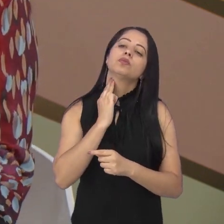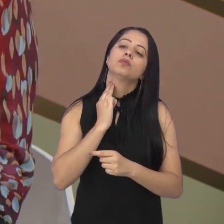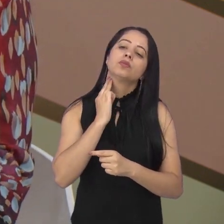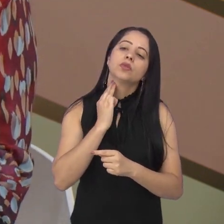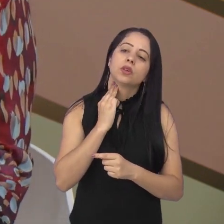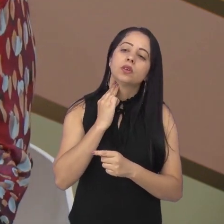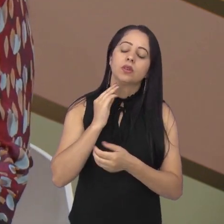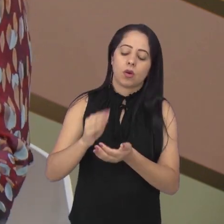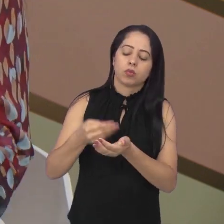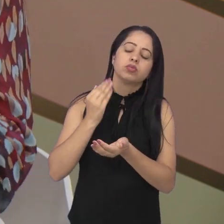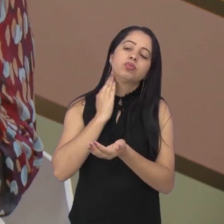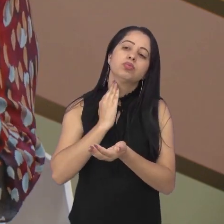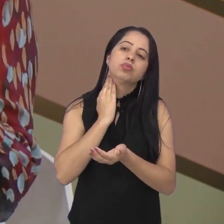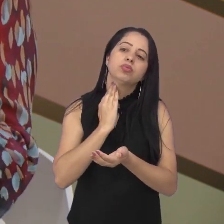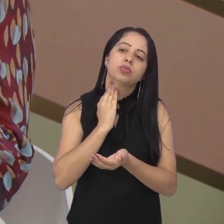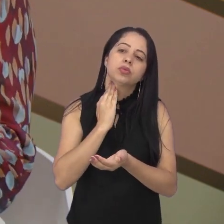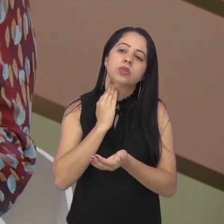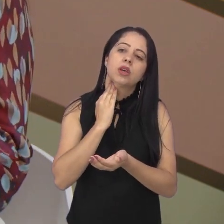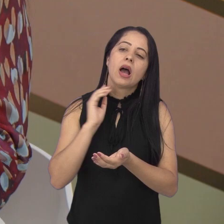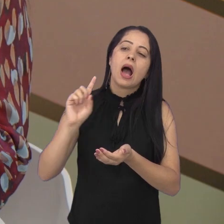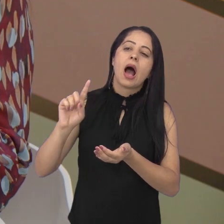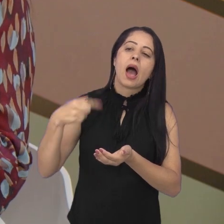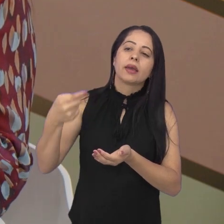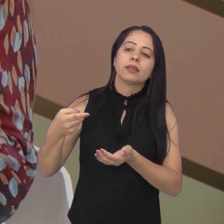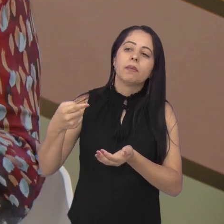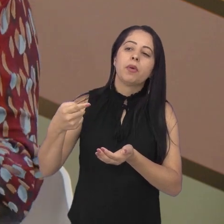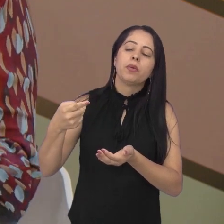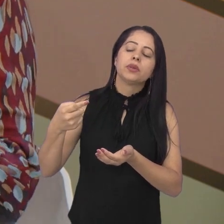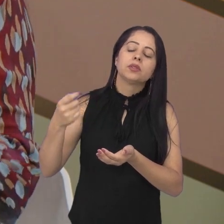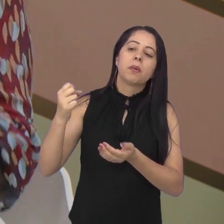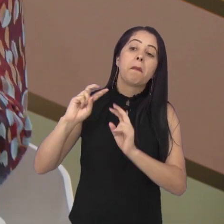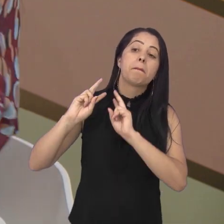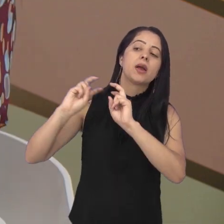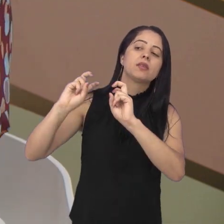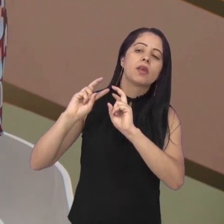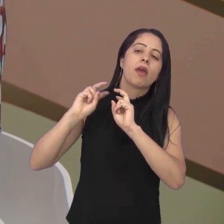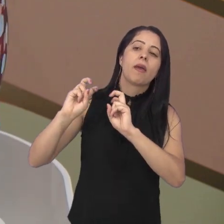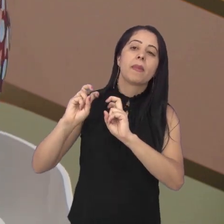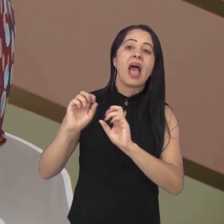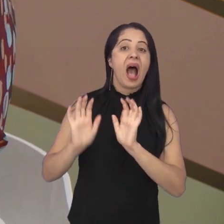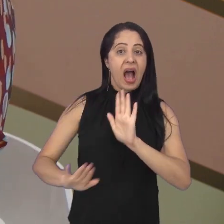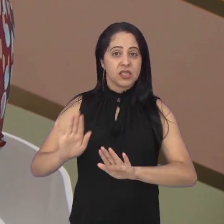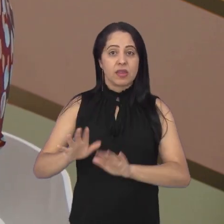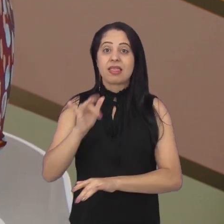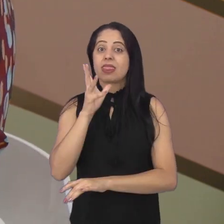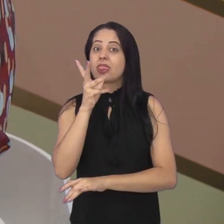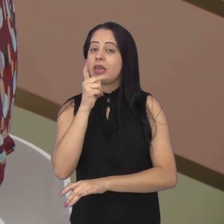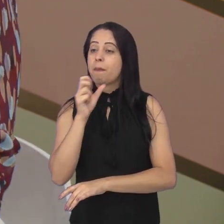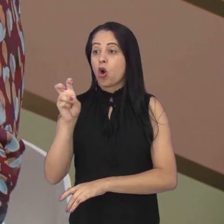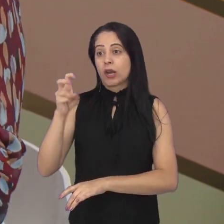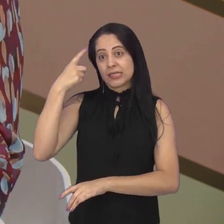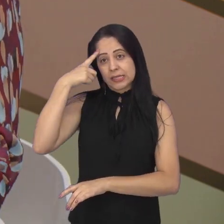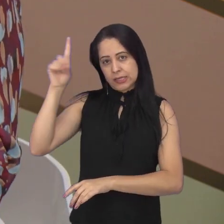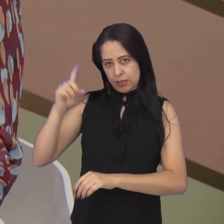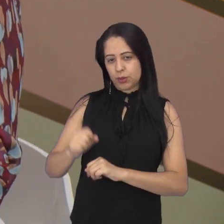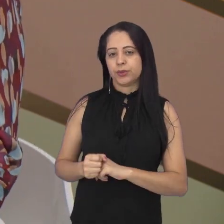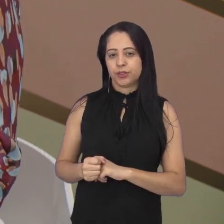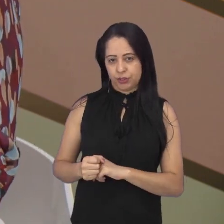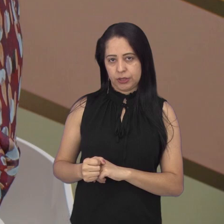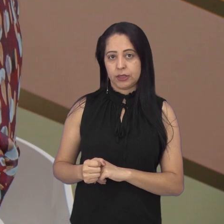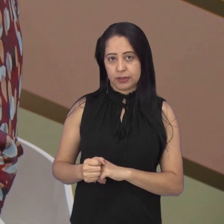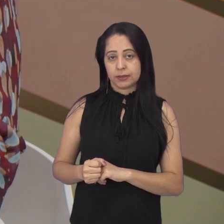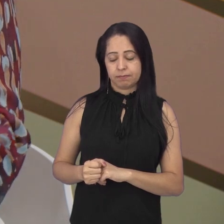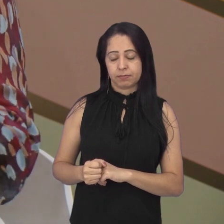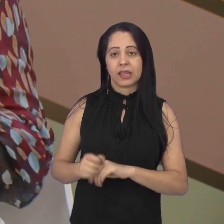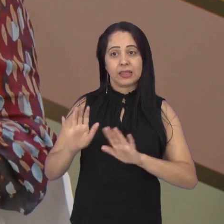uma reação alérgica e a alergia, uma pápula, uma alergia local aparecer, que pode demorar até 5 dias. Então, é os chamados testes de